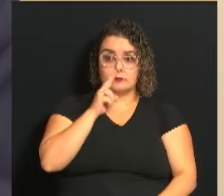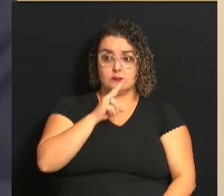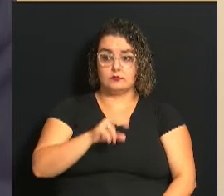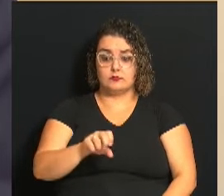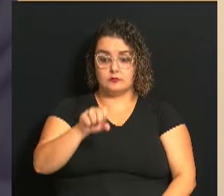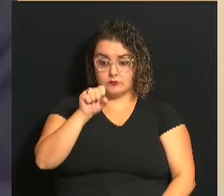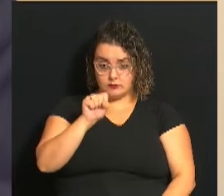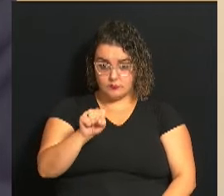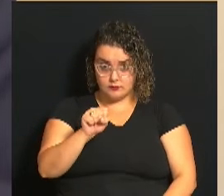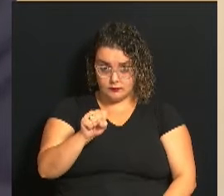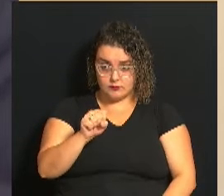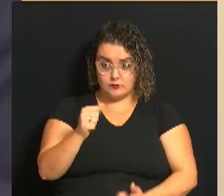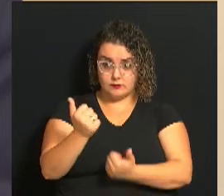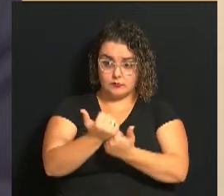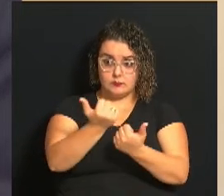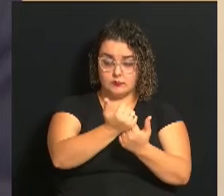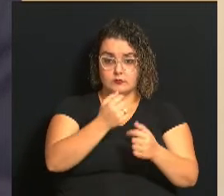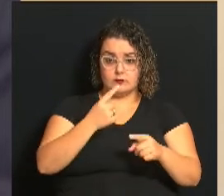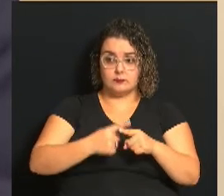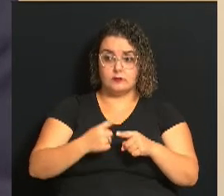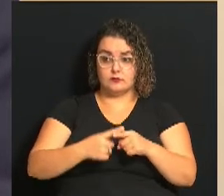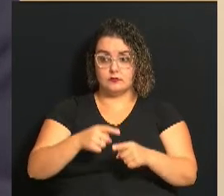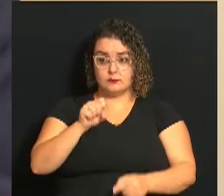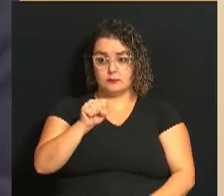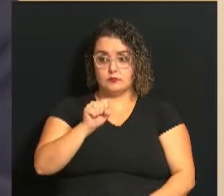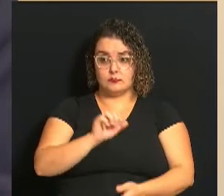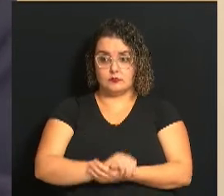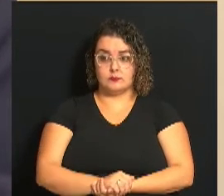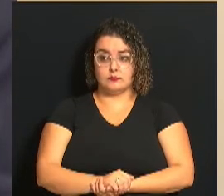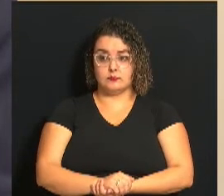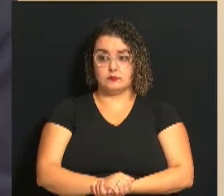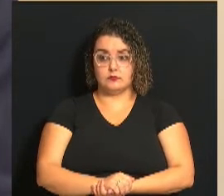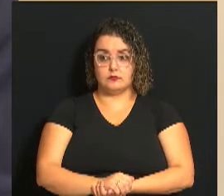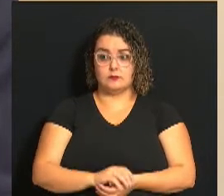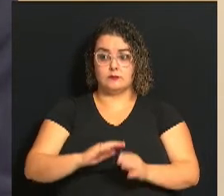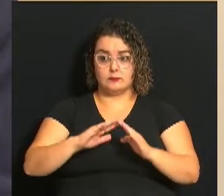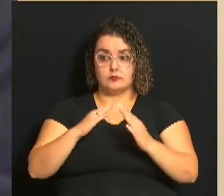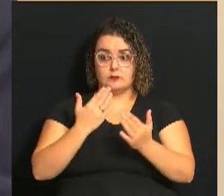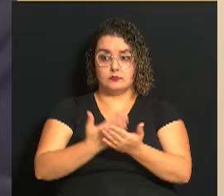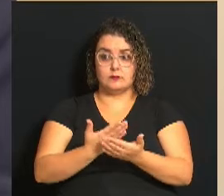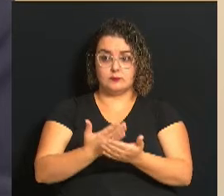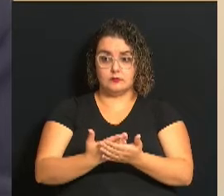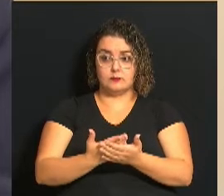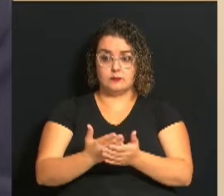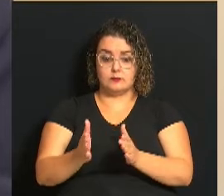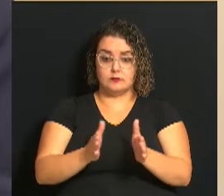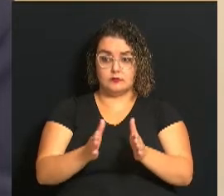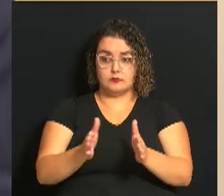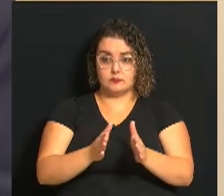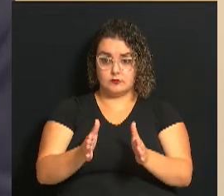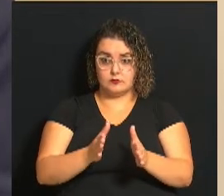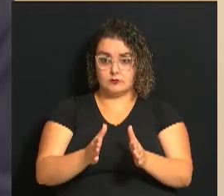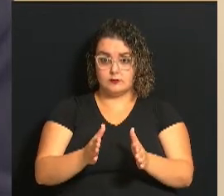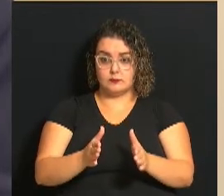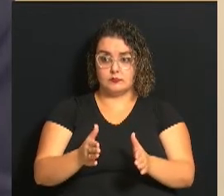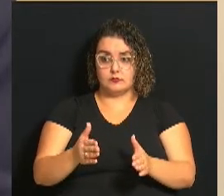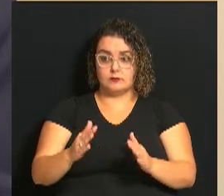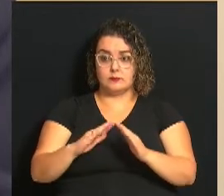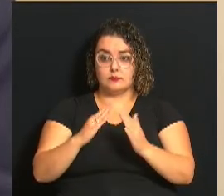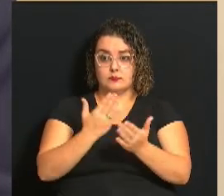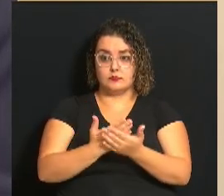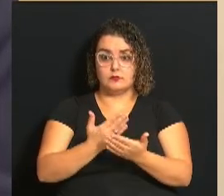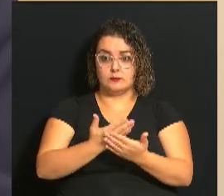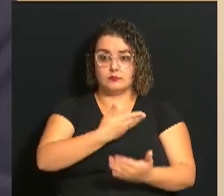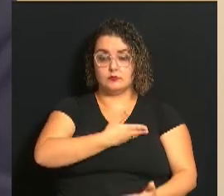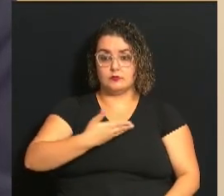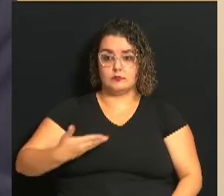cargos. Por que de 8 cargos? Porque algumas escolas, nesse percurso, foram municipalizadas, algumas escolas